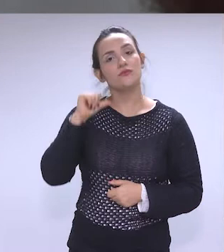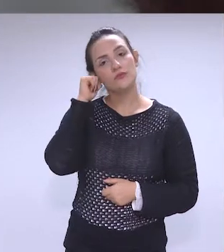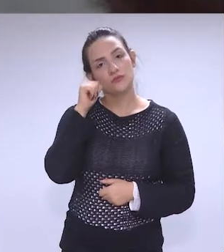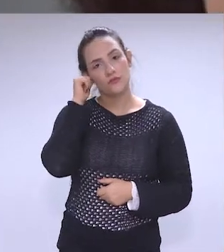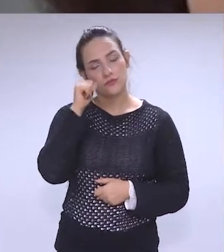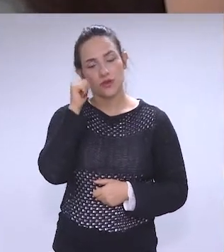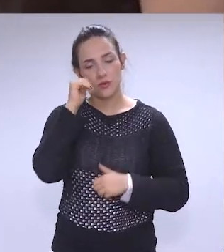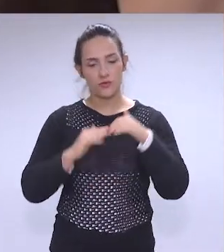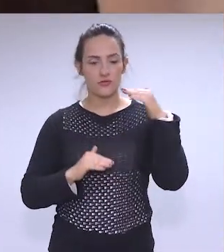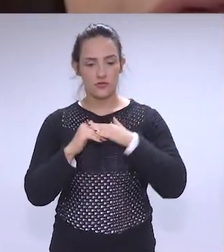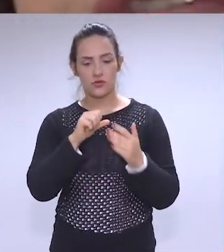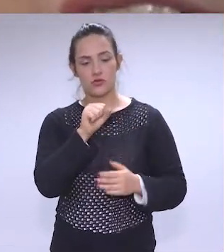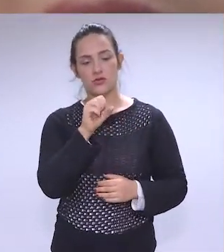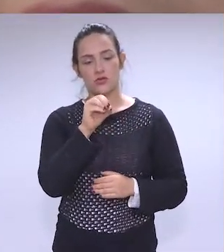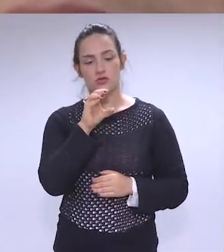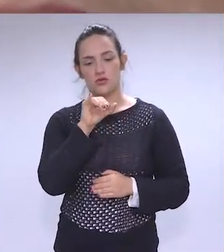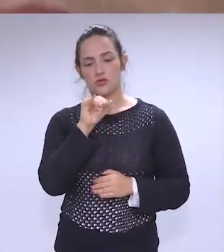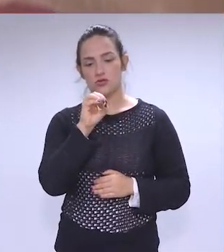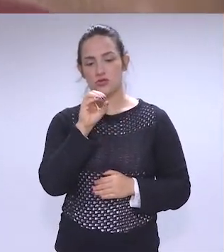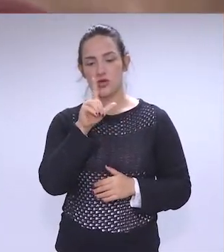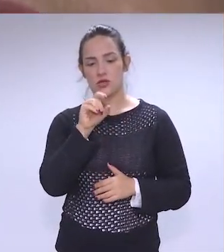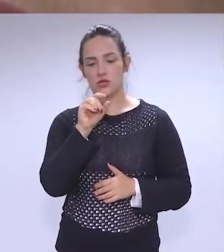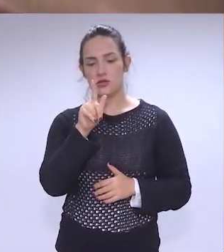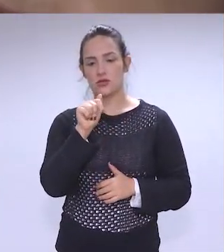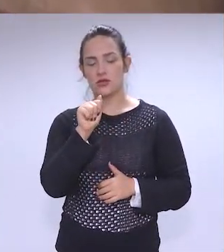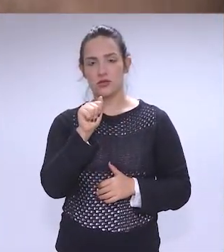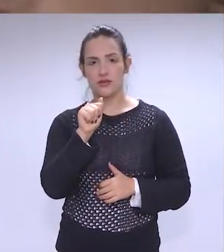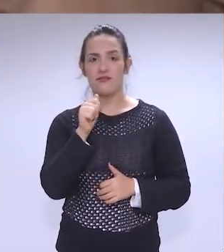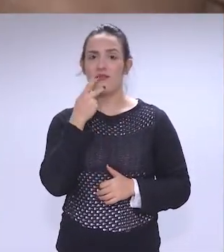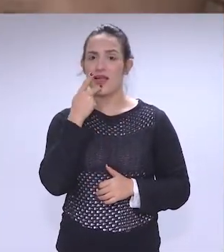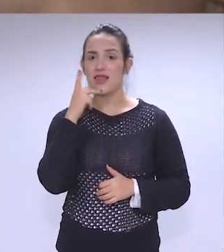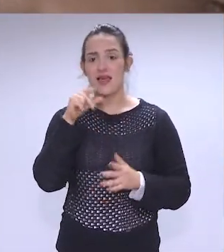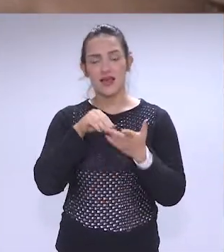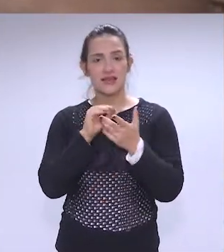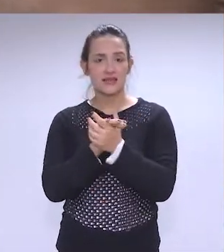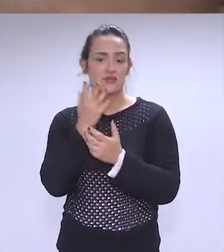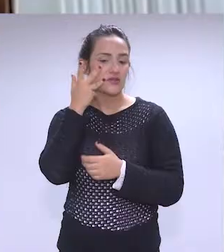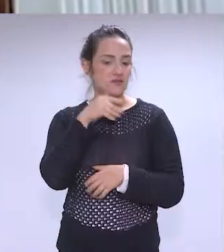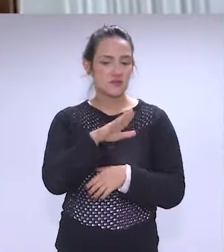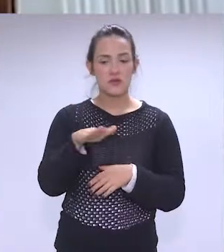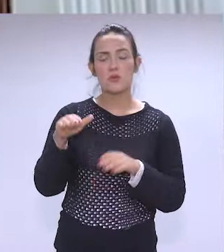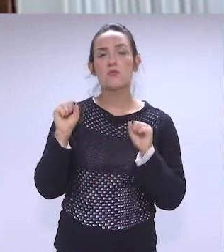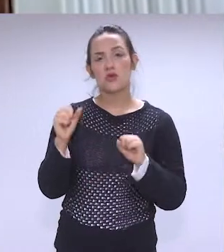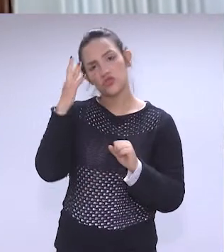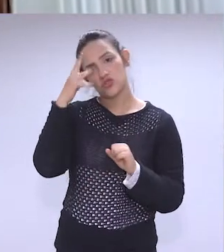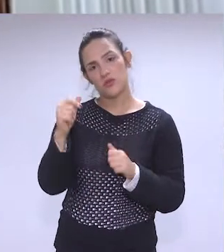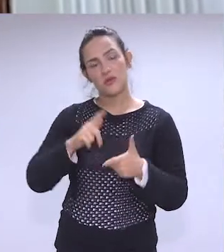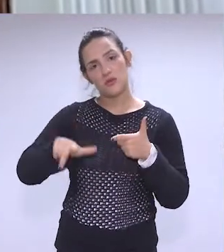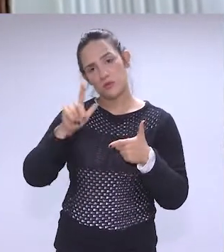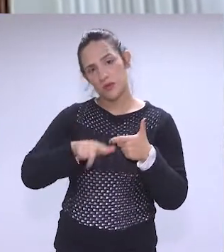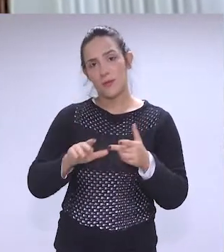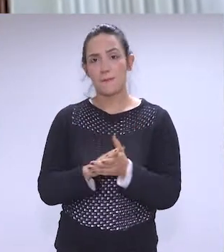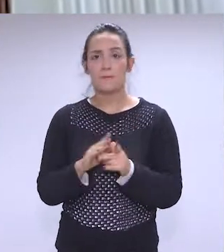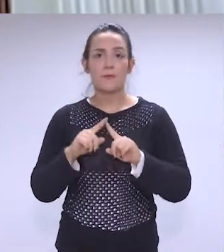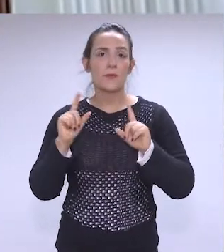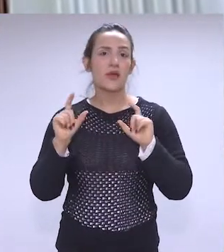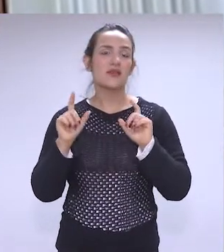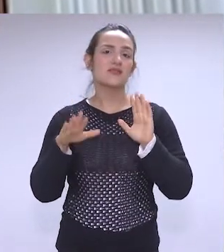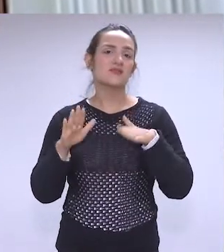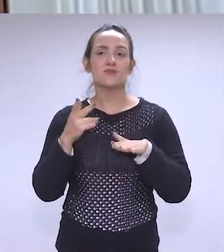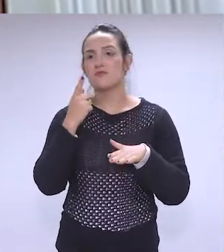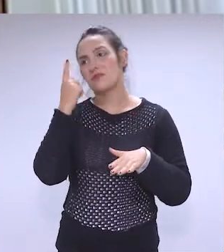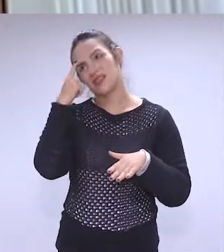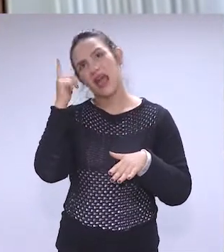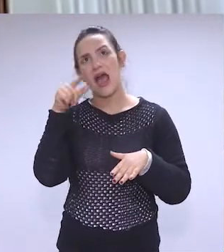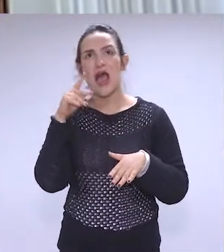Esta socióloga avalia que o casamento na adolescência pode ser encarado como uma saída para problemas que já relatamos. Mas o que